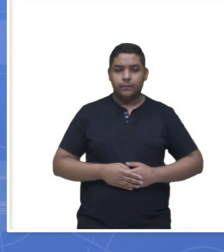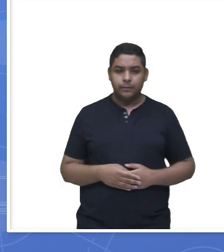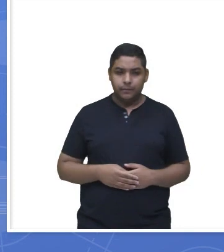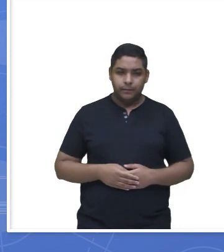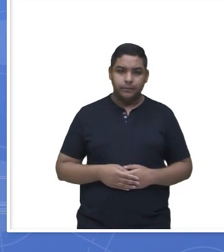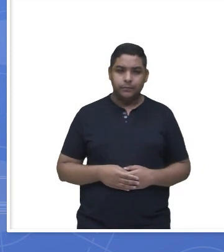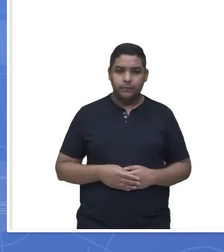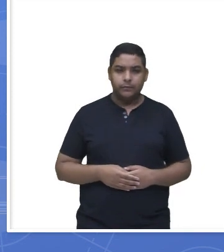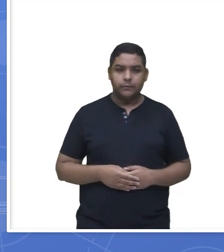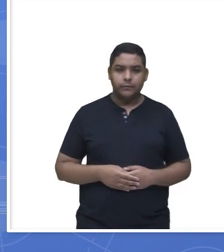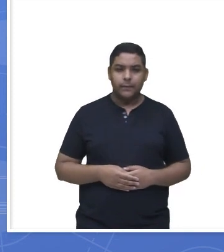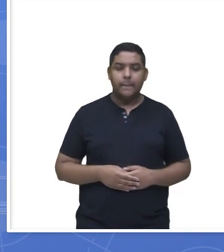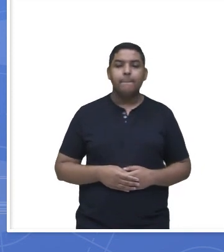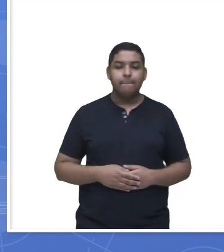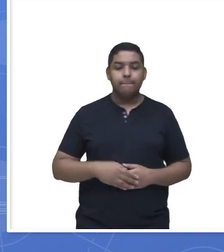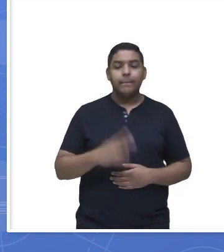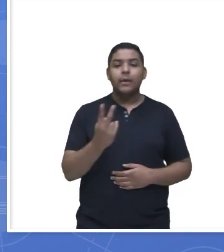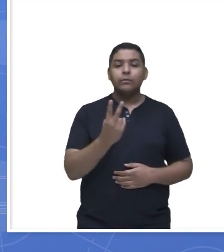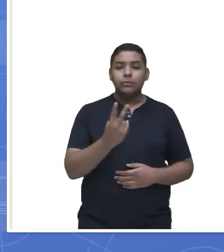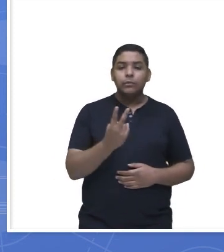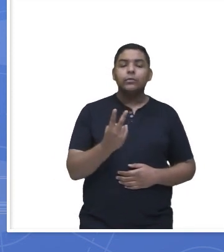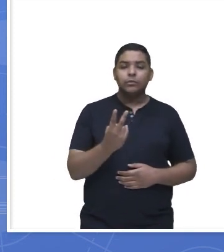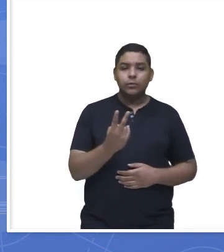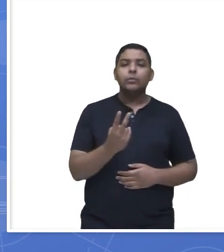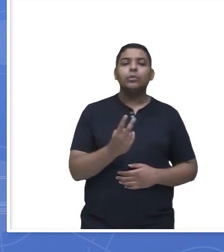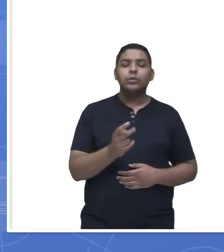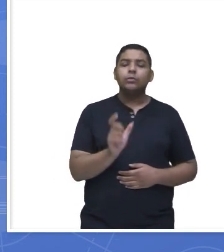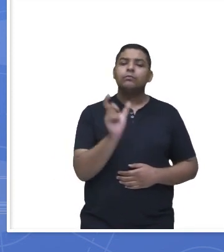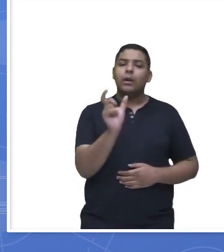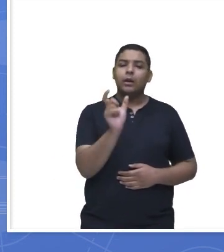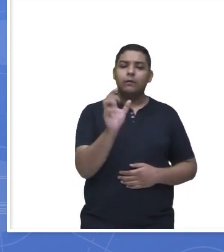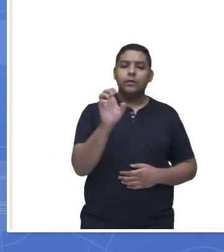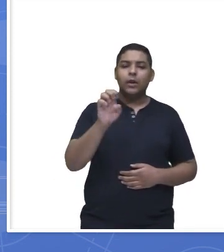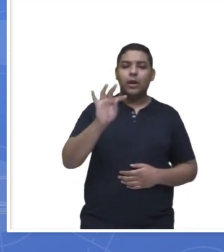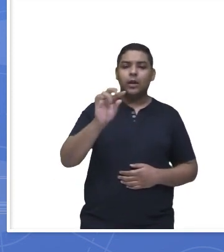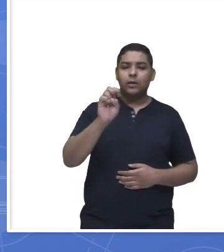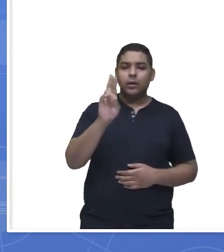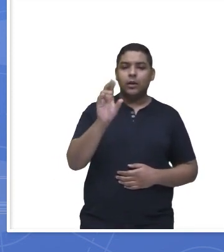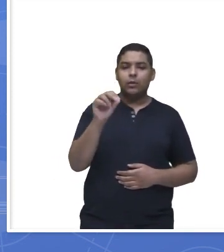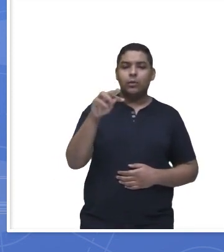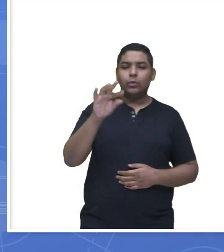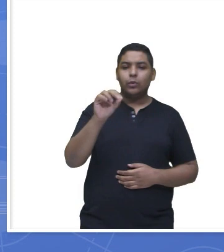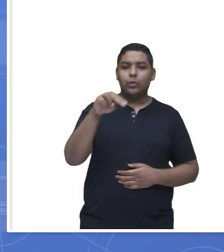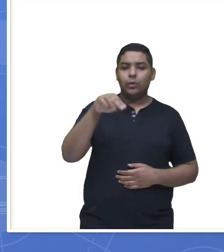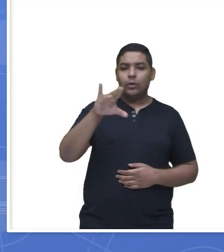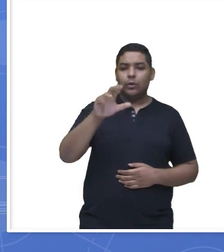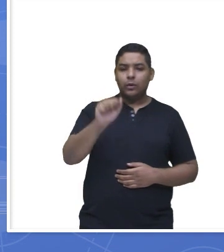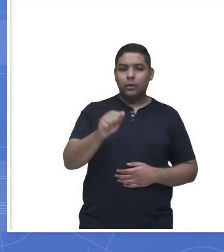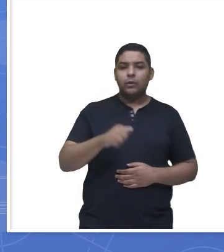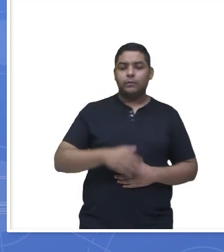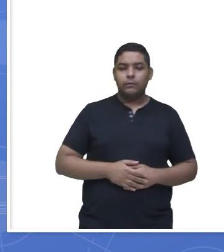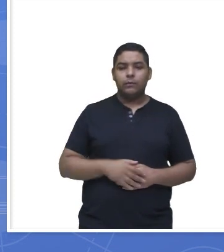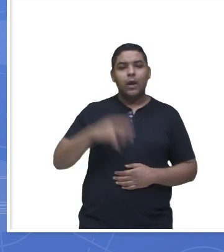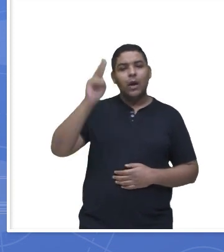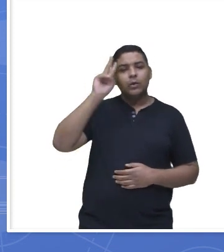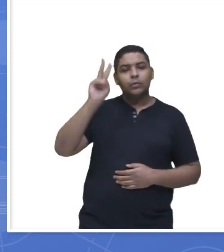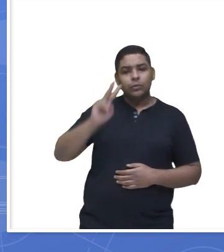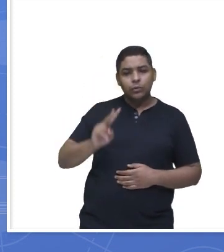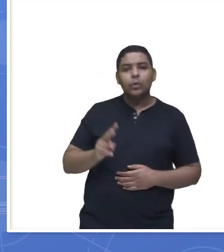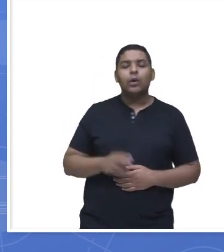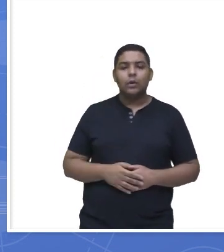Então, aqui são duas palavras heterotônicas, né? Na letra E temos la história de